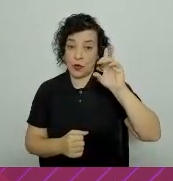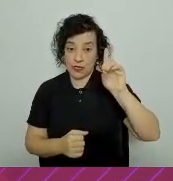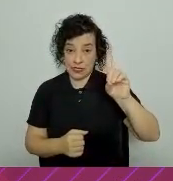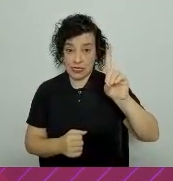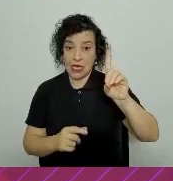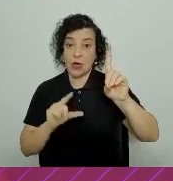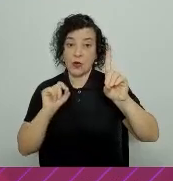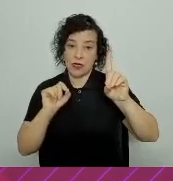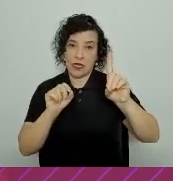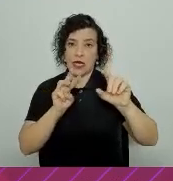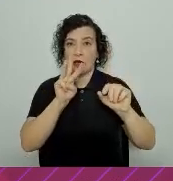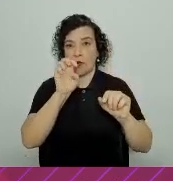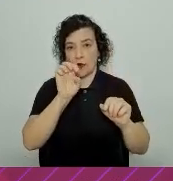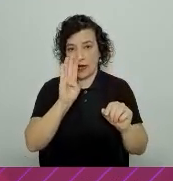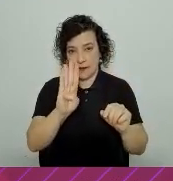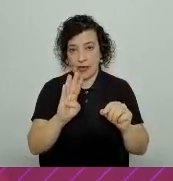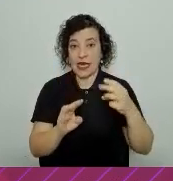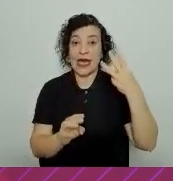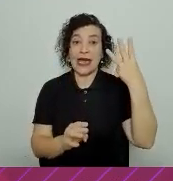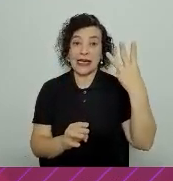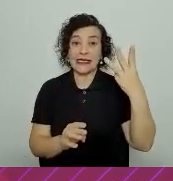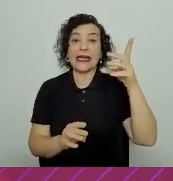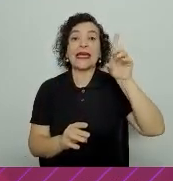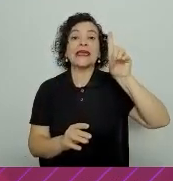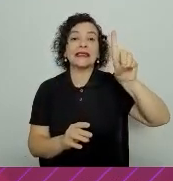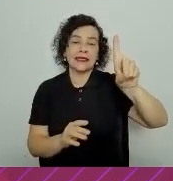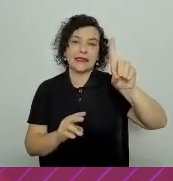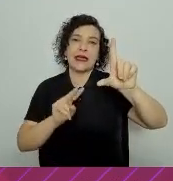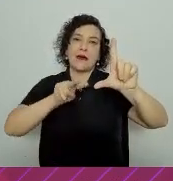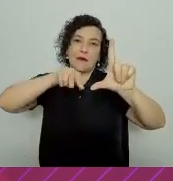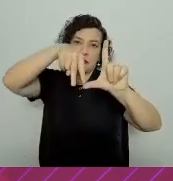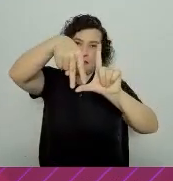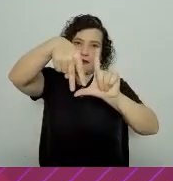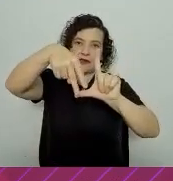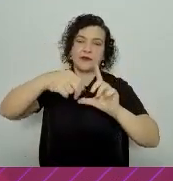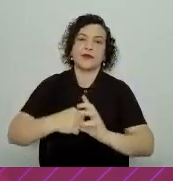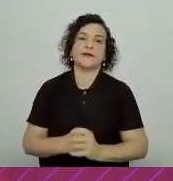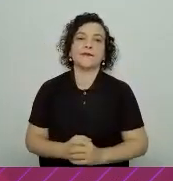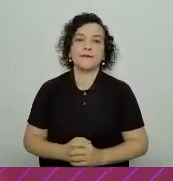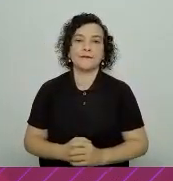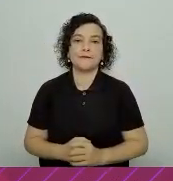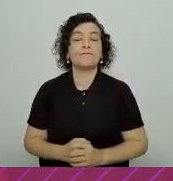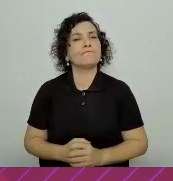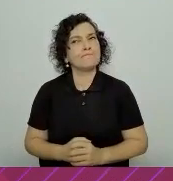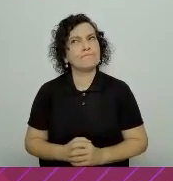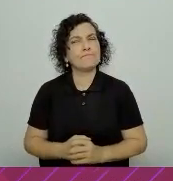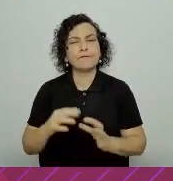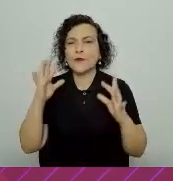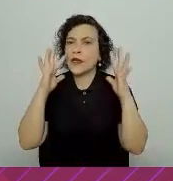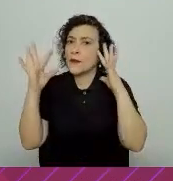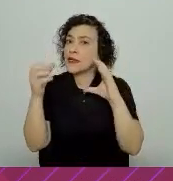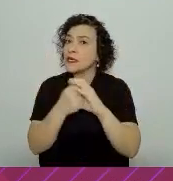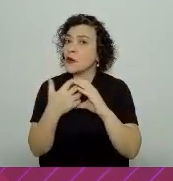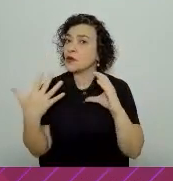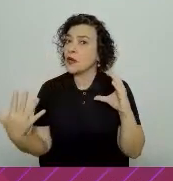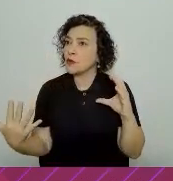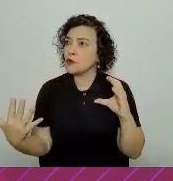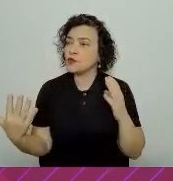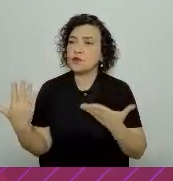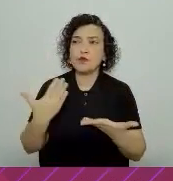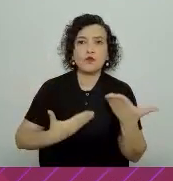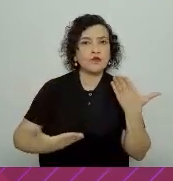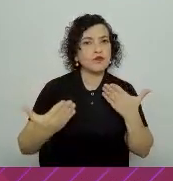a web então a 3D é o meta verso pensando em conteúdo interações